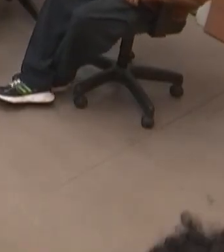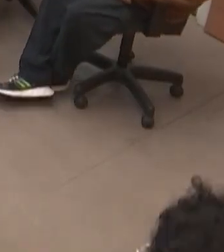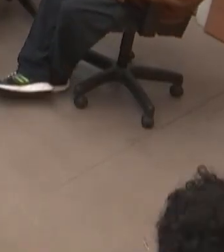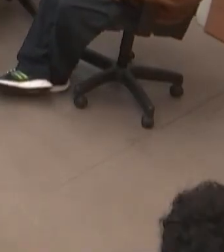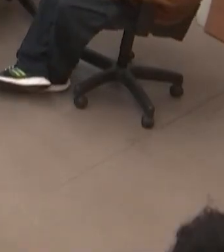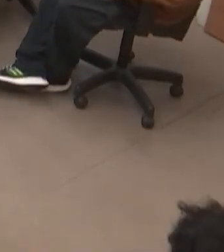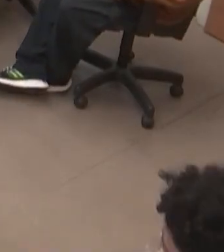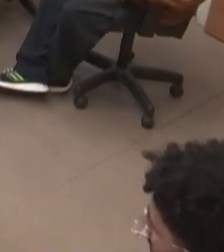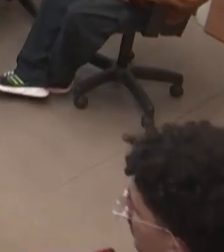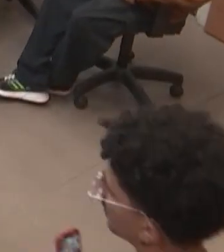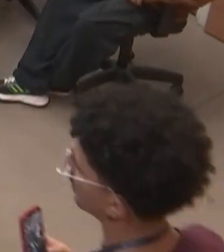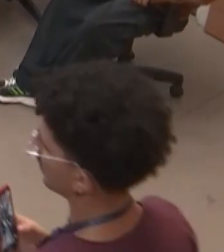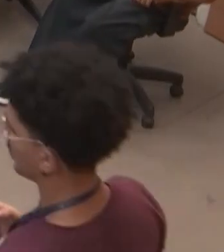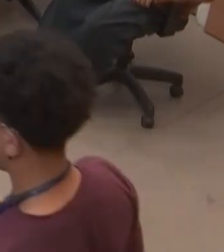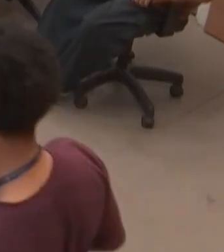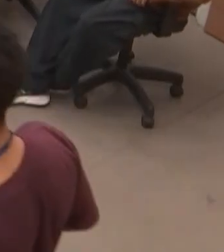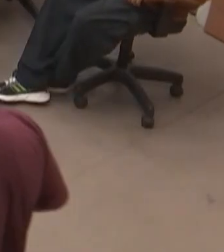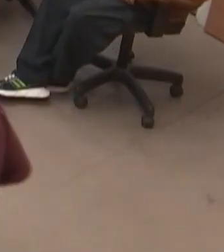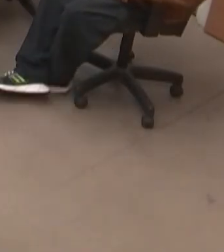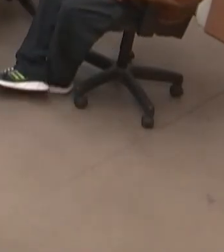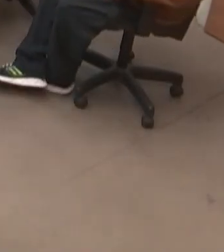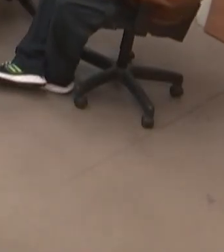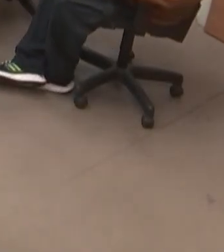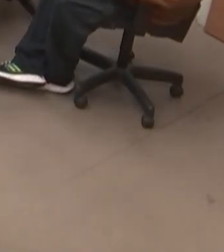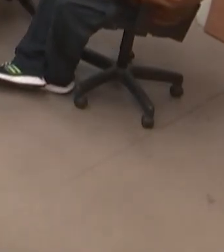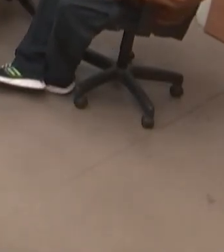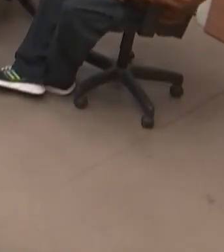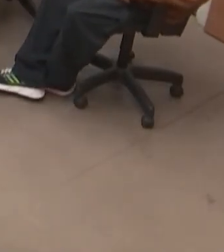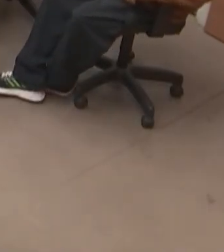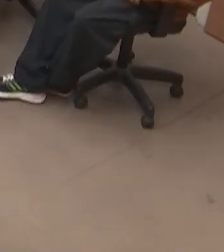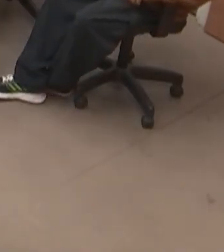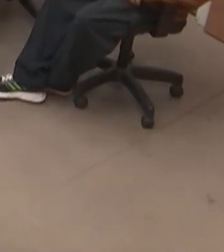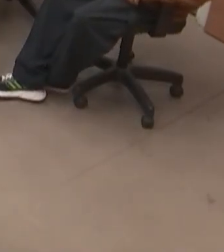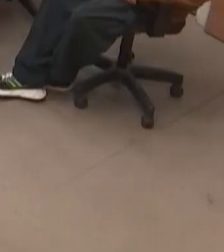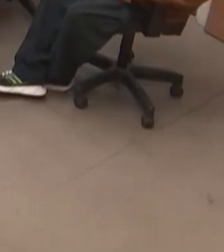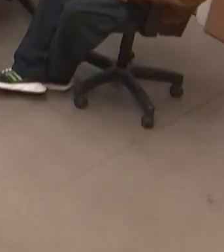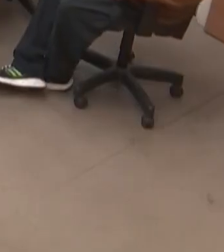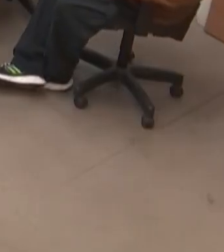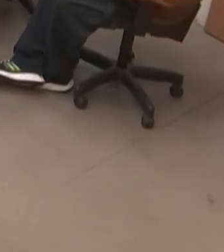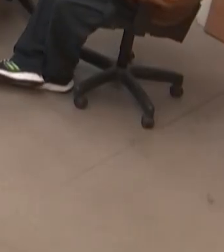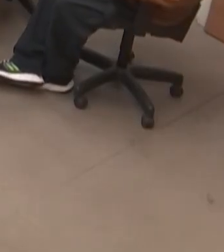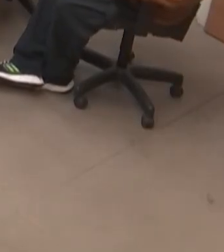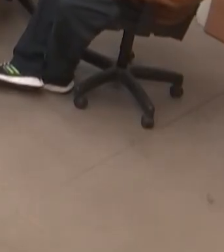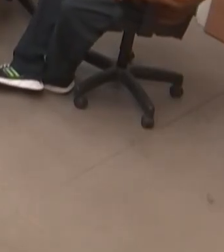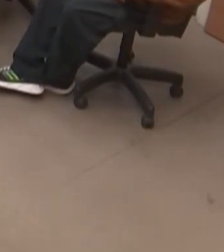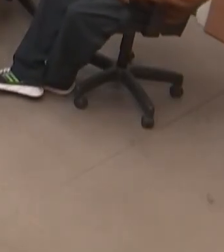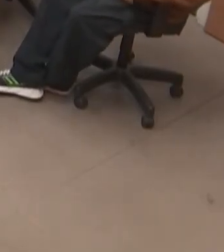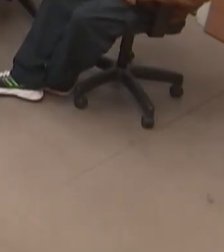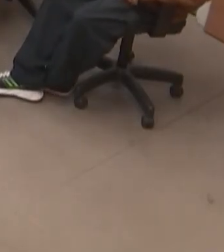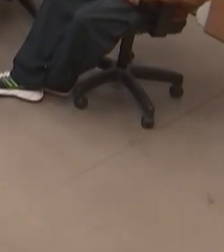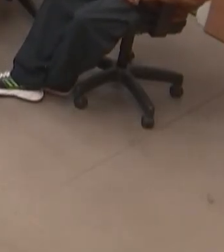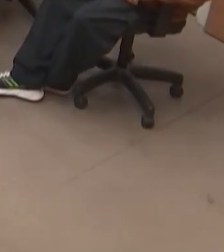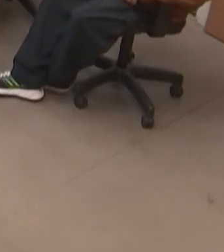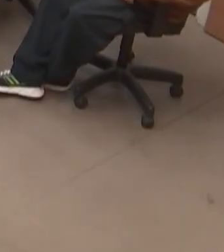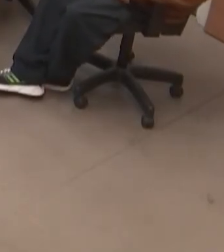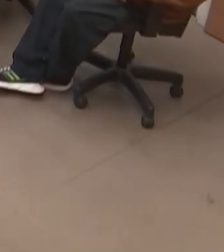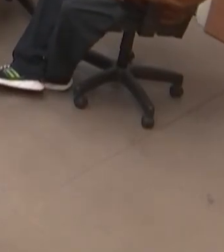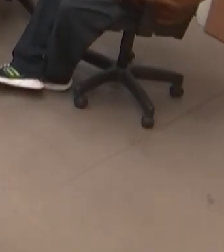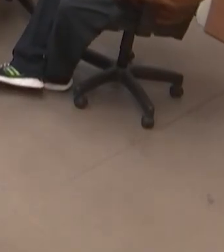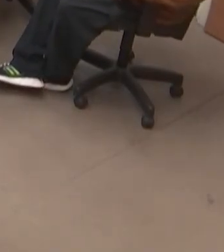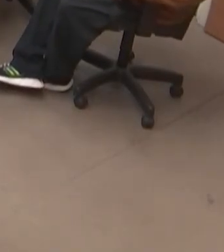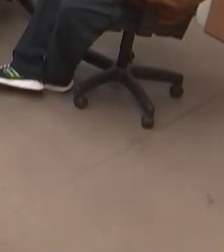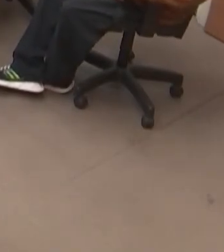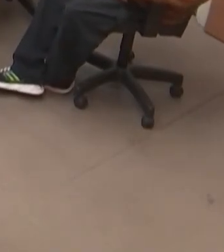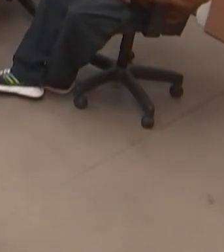meu mano, porque tem onda pra caralho. Formas assimétricas no low cup, preto e preciso, me chame de Usopp. Surfo no beat, nem surfo